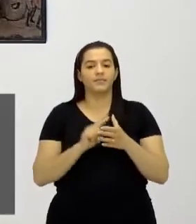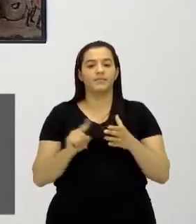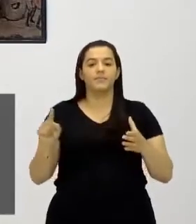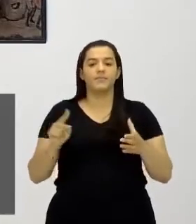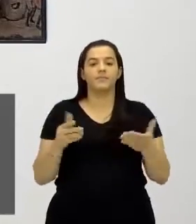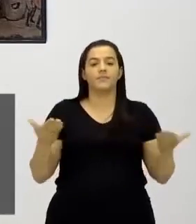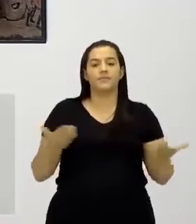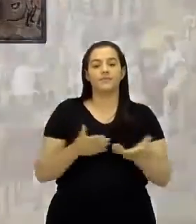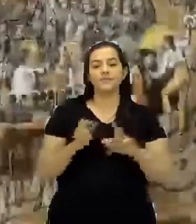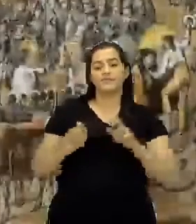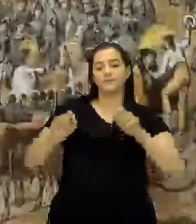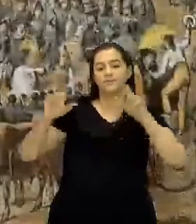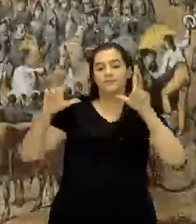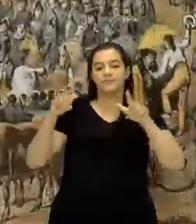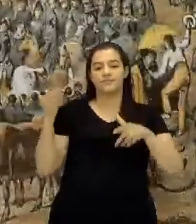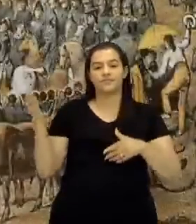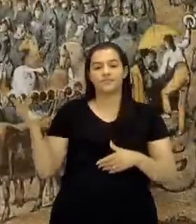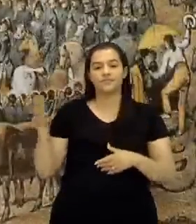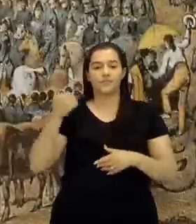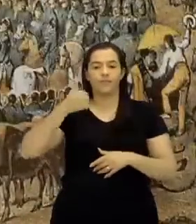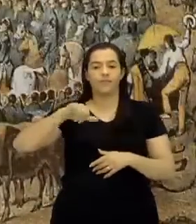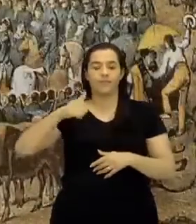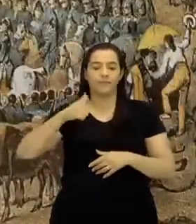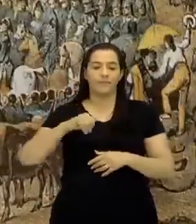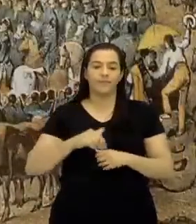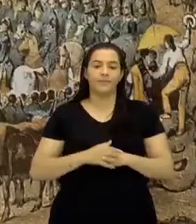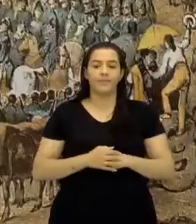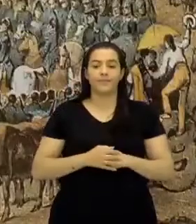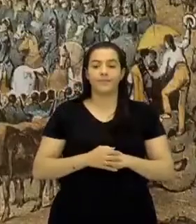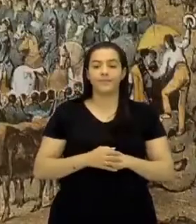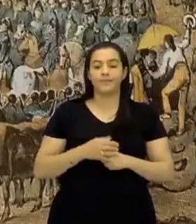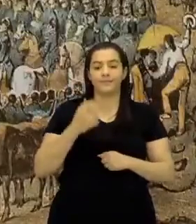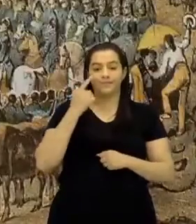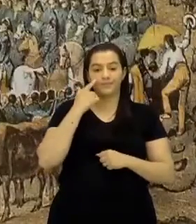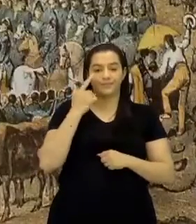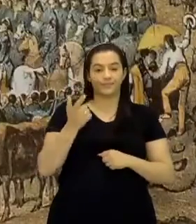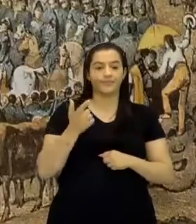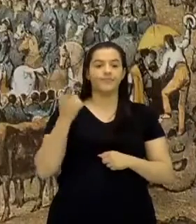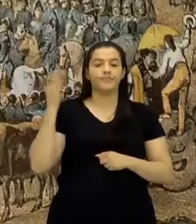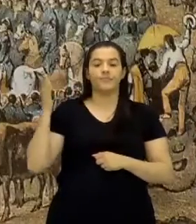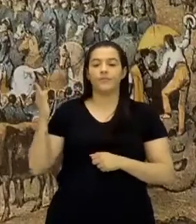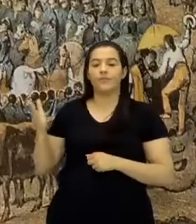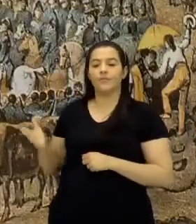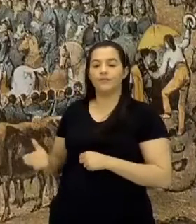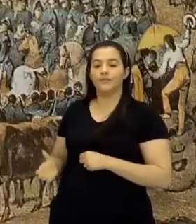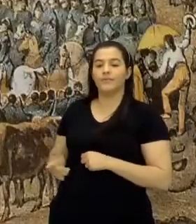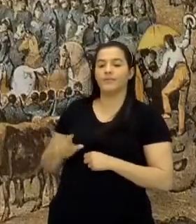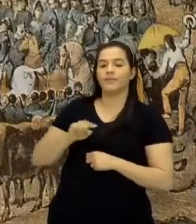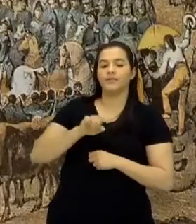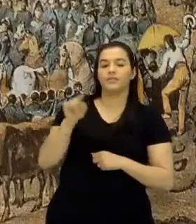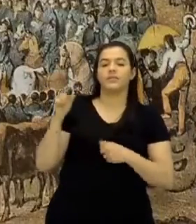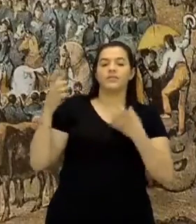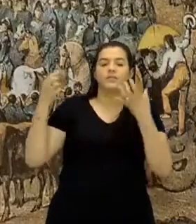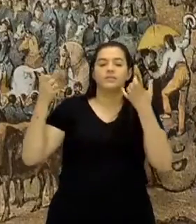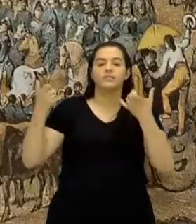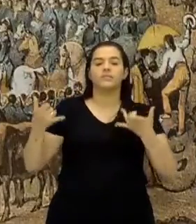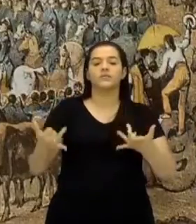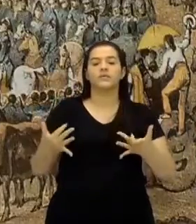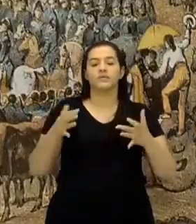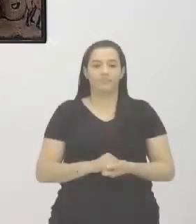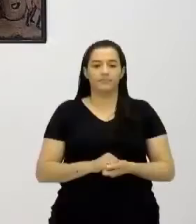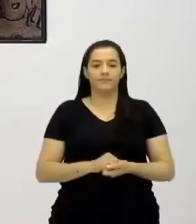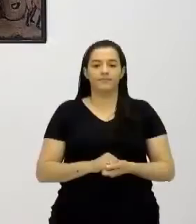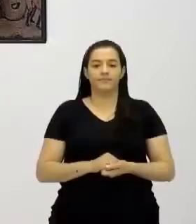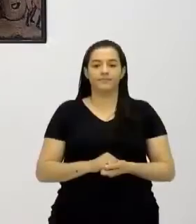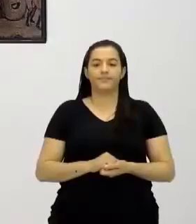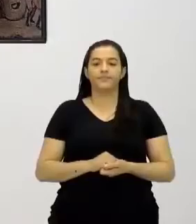E eu trouxe essa imagem para vocês analisarem. Dá uma olhadinha aí. Observe essas fontes e descreva quem são os personagens desta